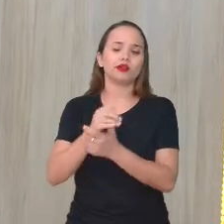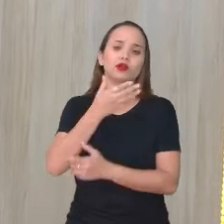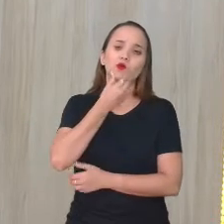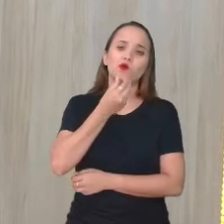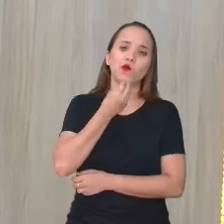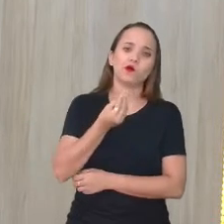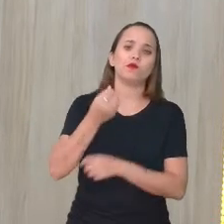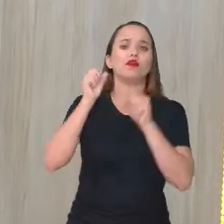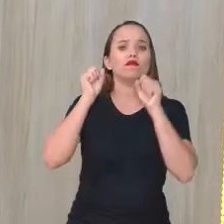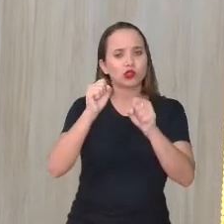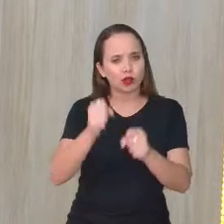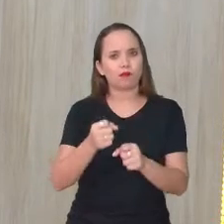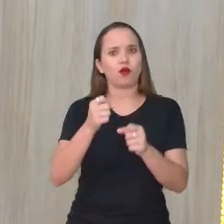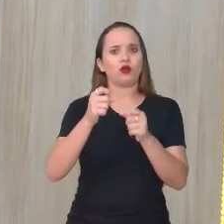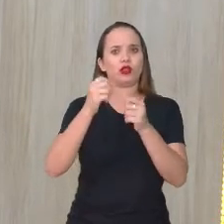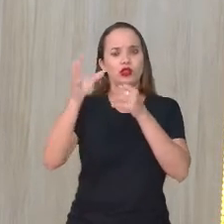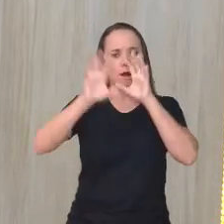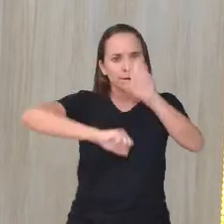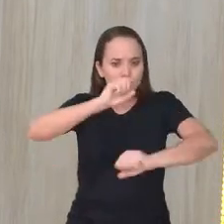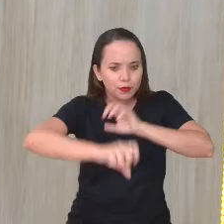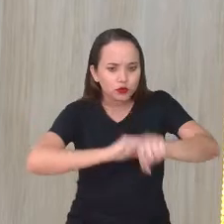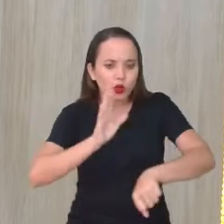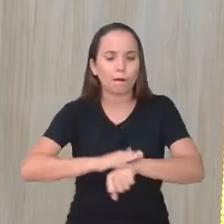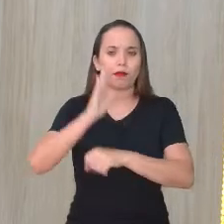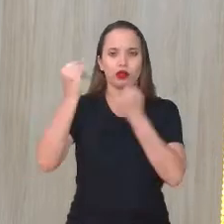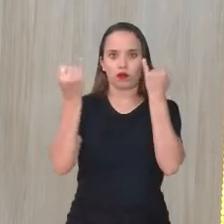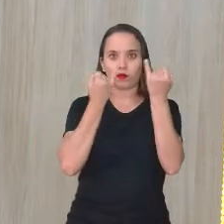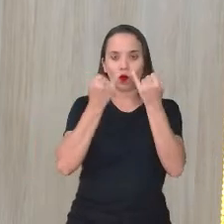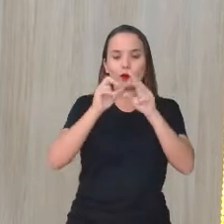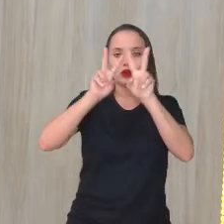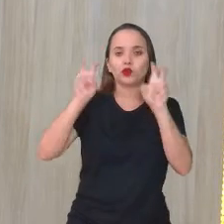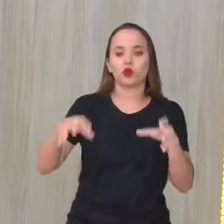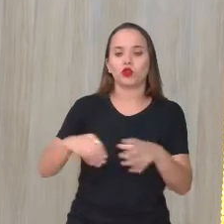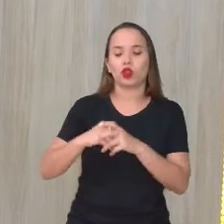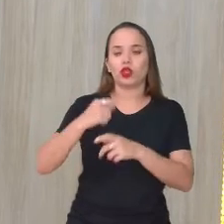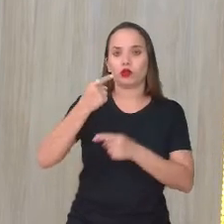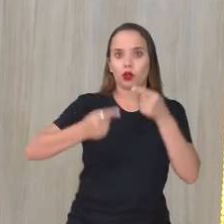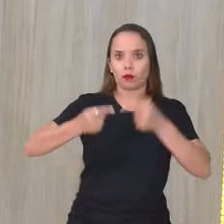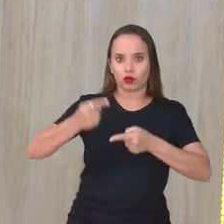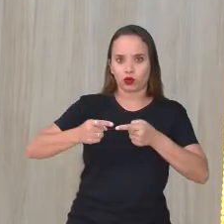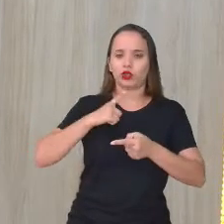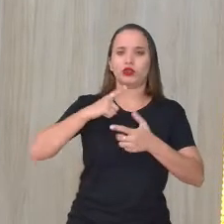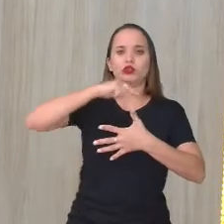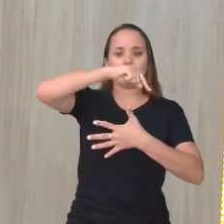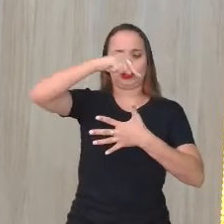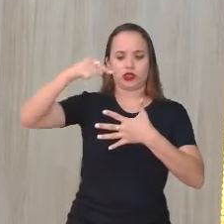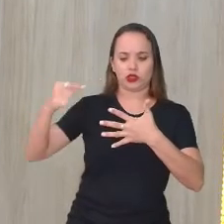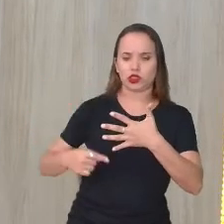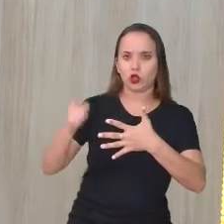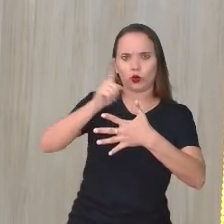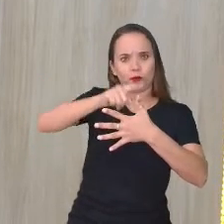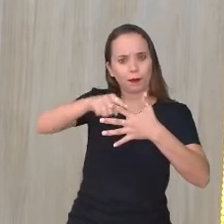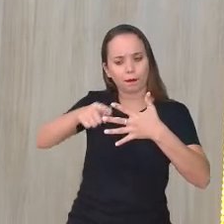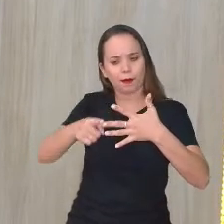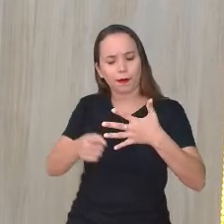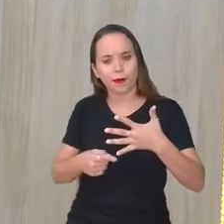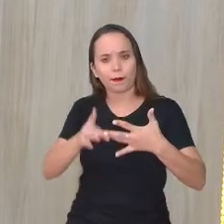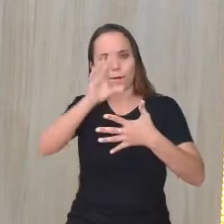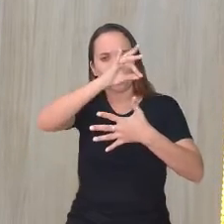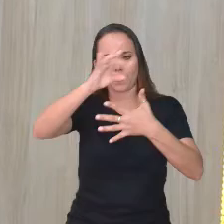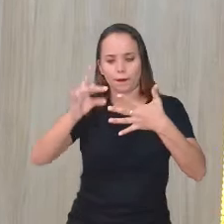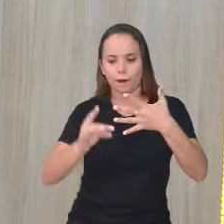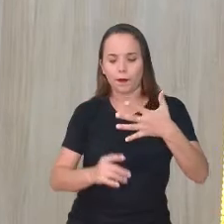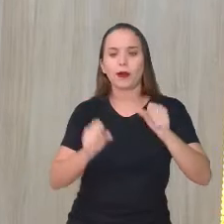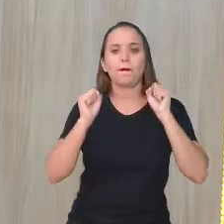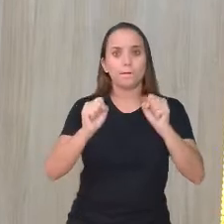se informar melhor a respeito dos eixos que tem nessa política. São 5 eixos específicos. Podem procurar a unidade de saúde